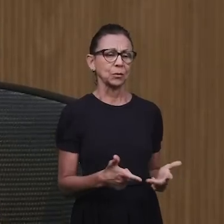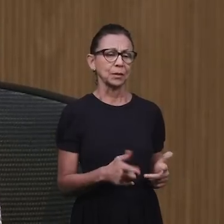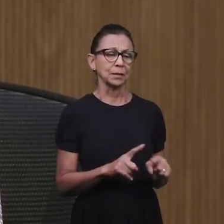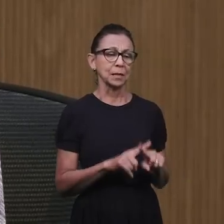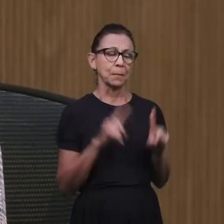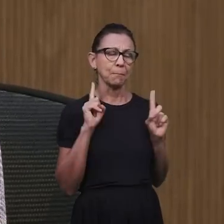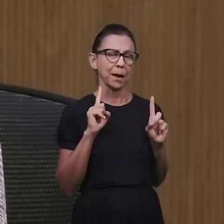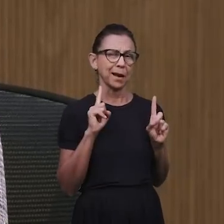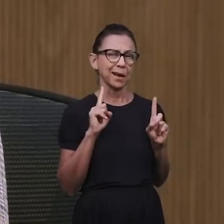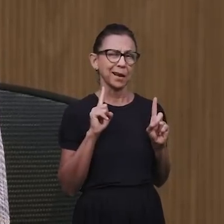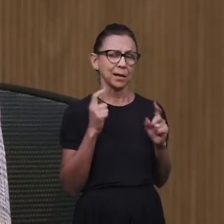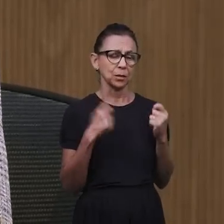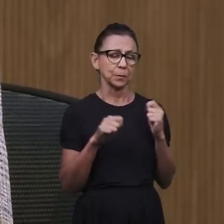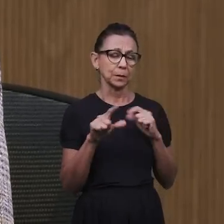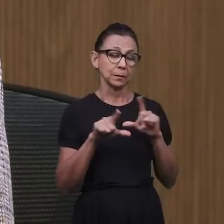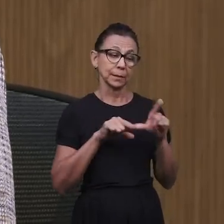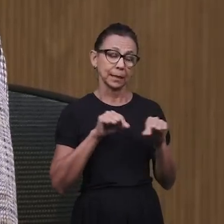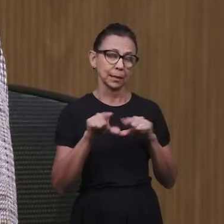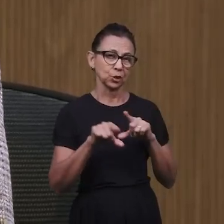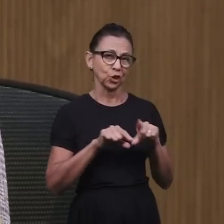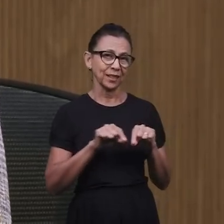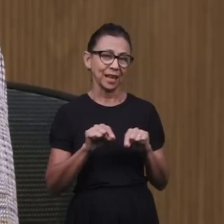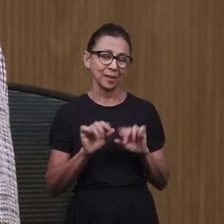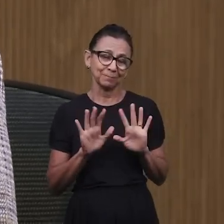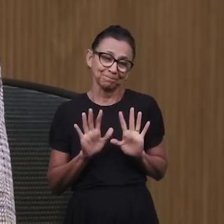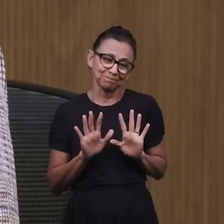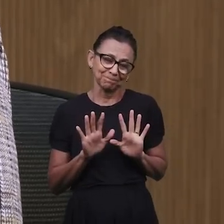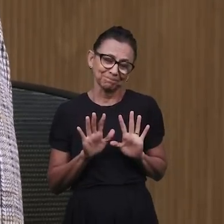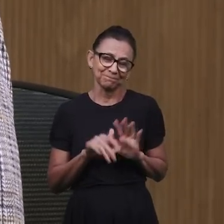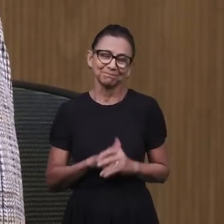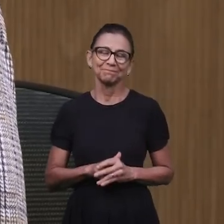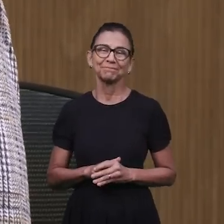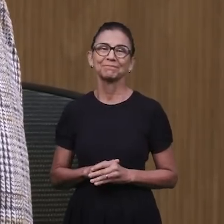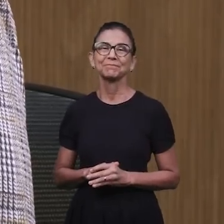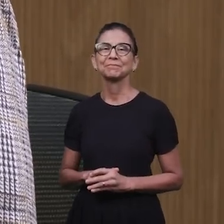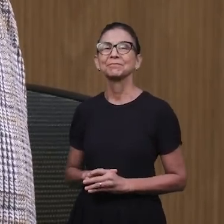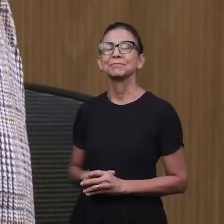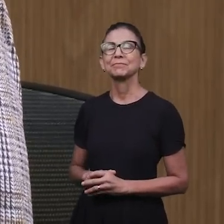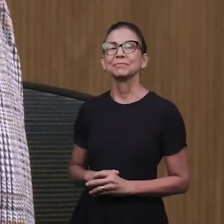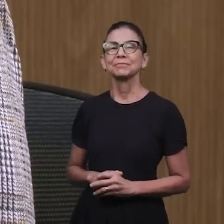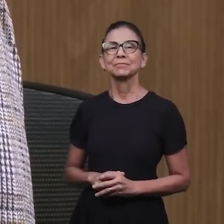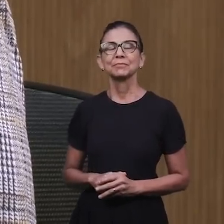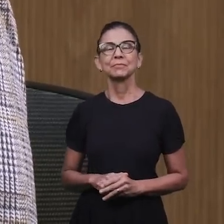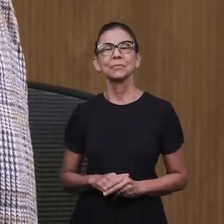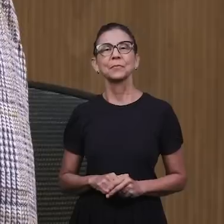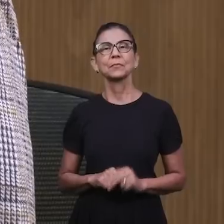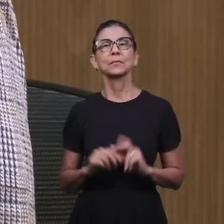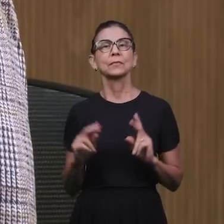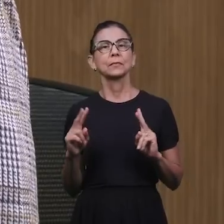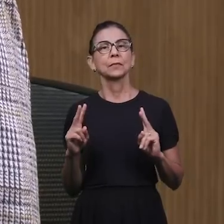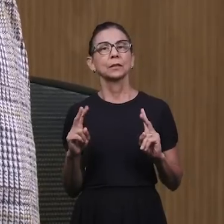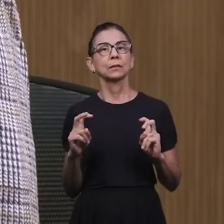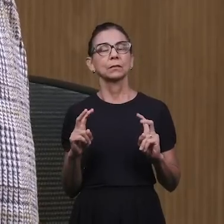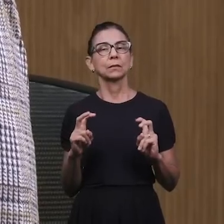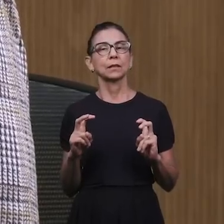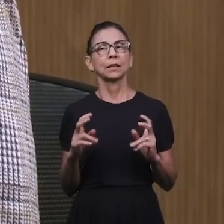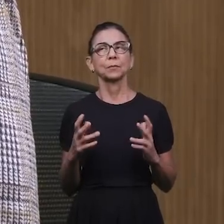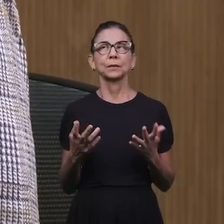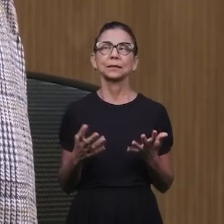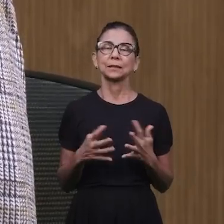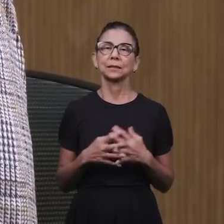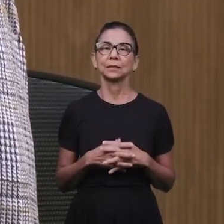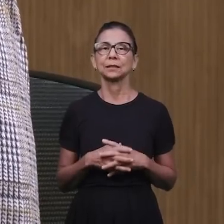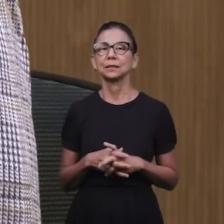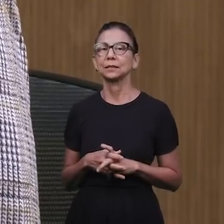até o tamanho do tema. Ele faz parte de um versículo da Bíblia, né, que Paulo disse. E é um tema que